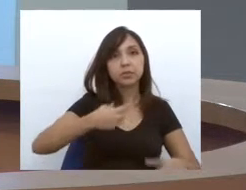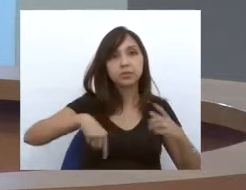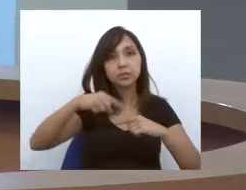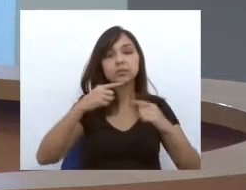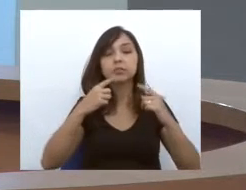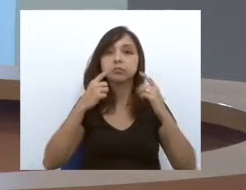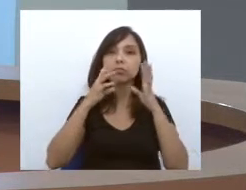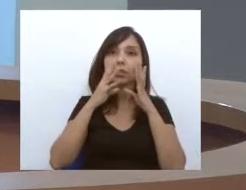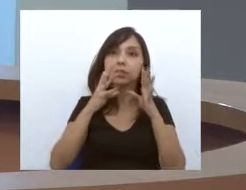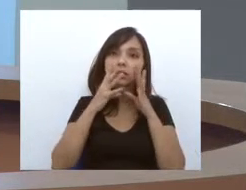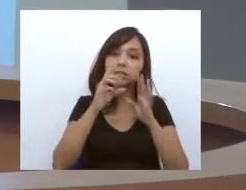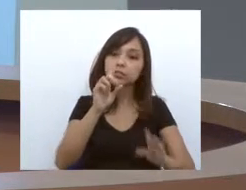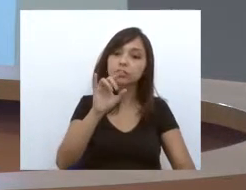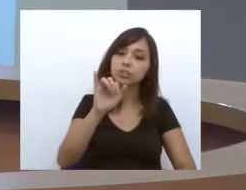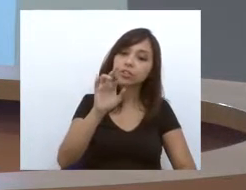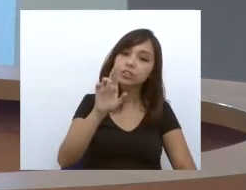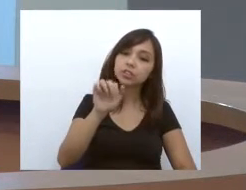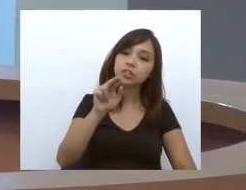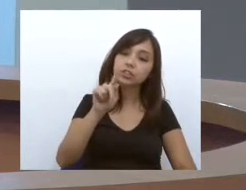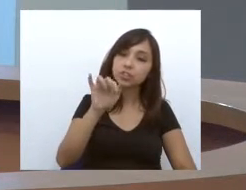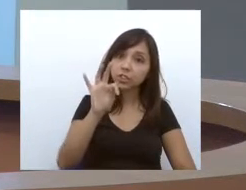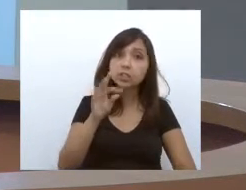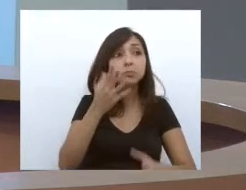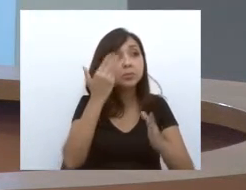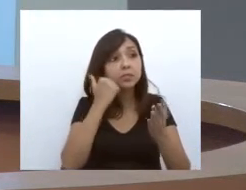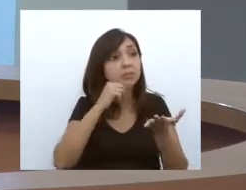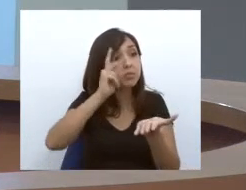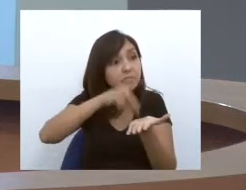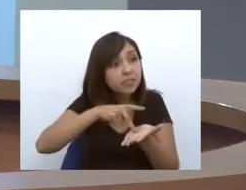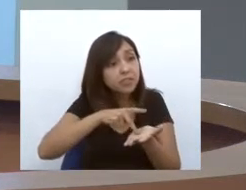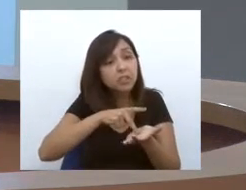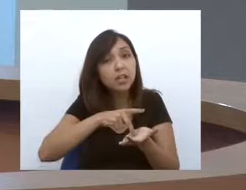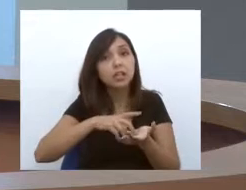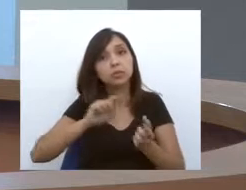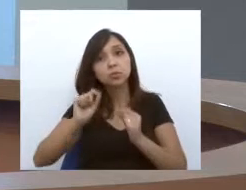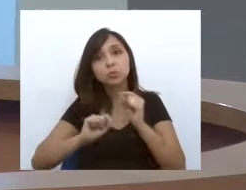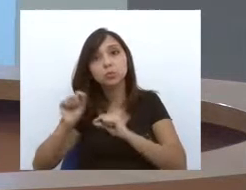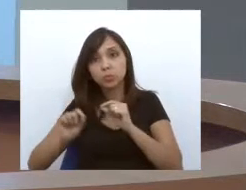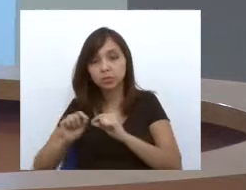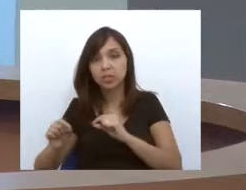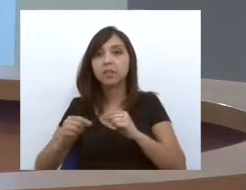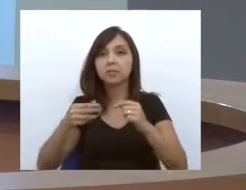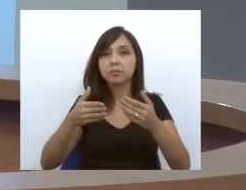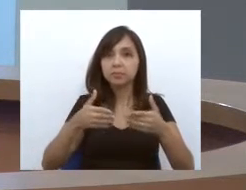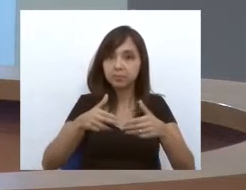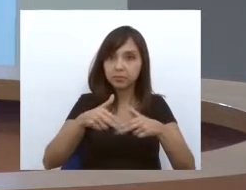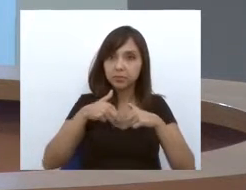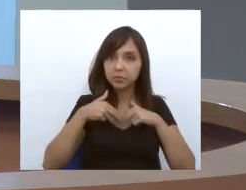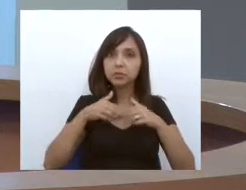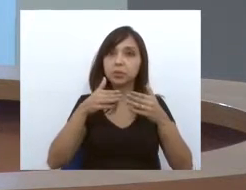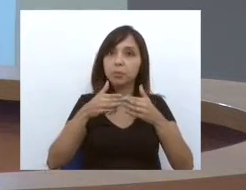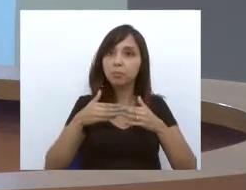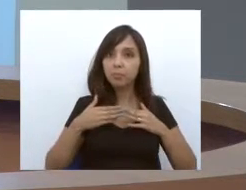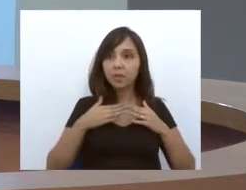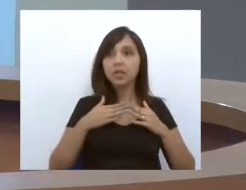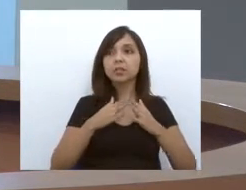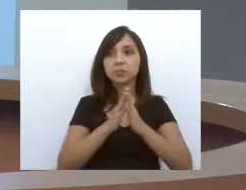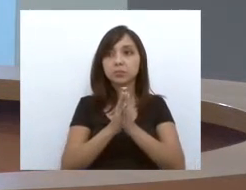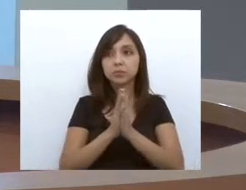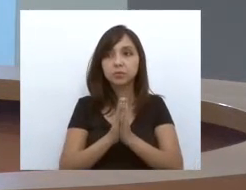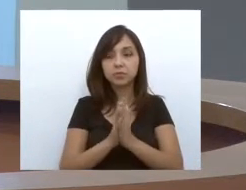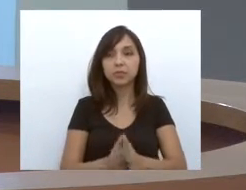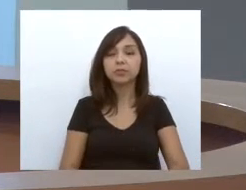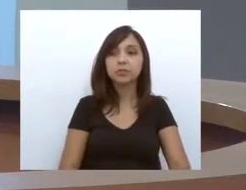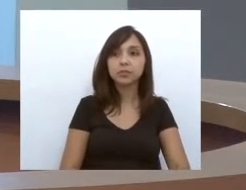dirigentes para ver a veracidade dessas informações. Por isso que eu peço a Vossa Excelência que...